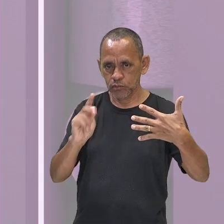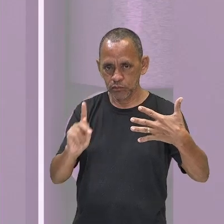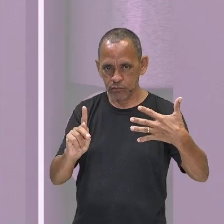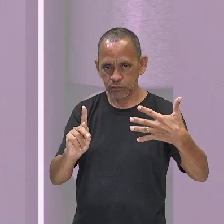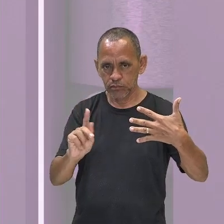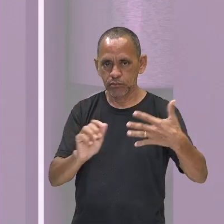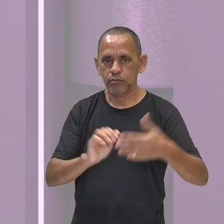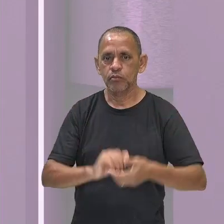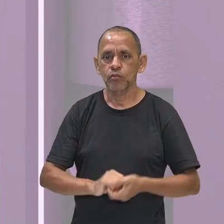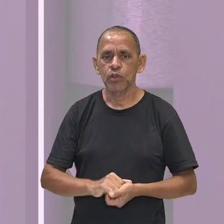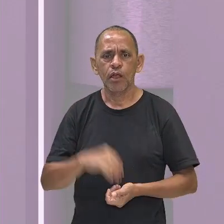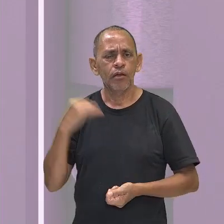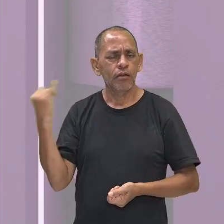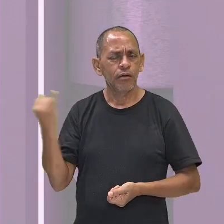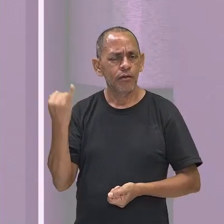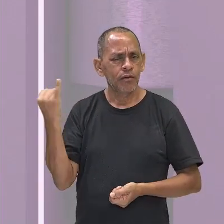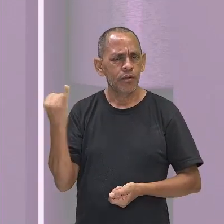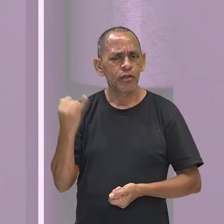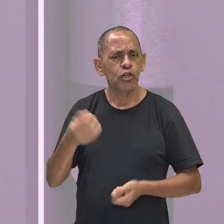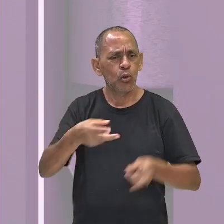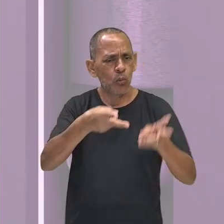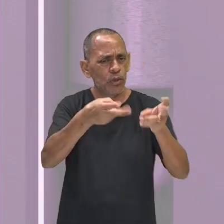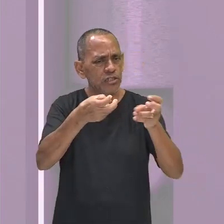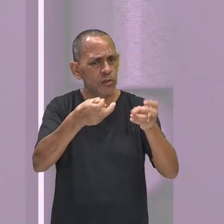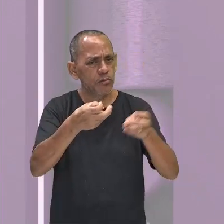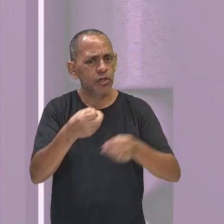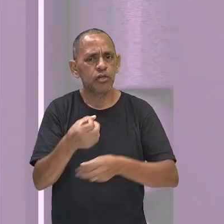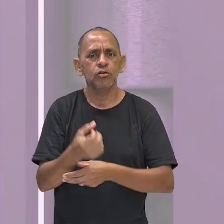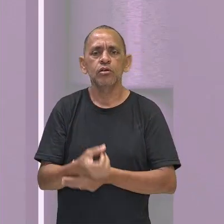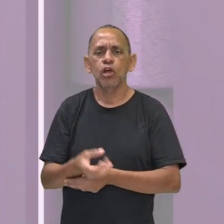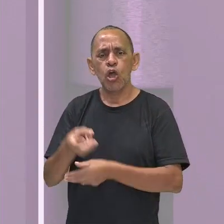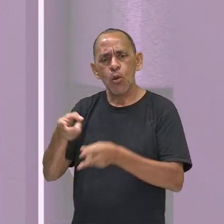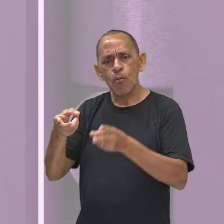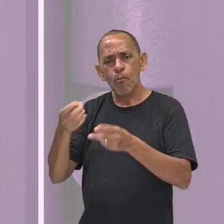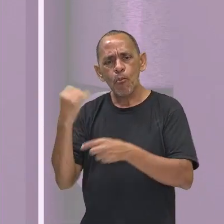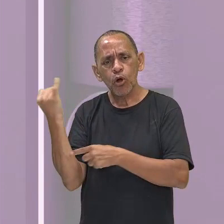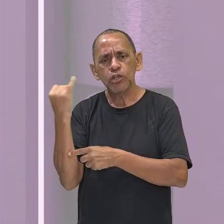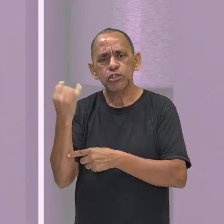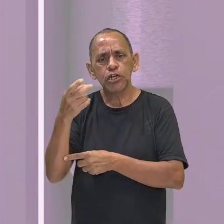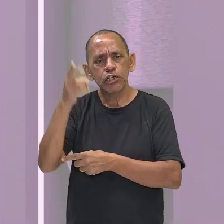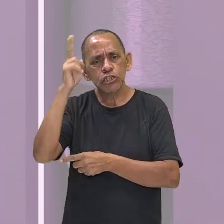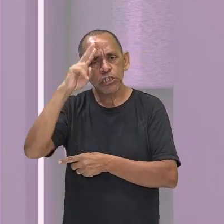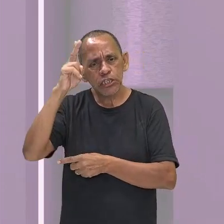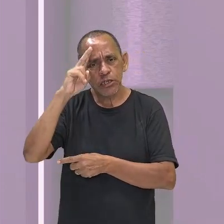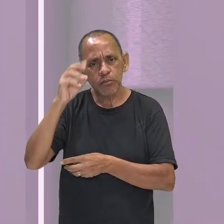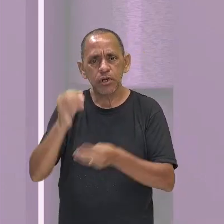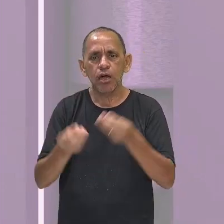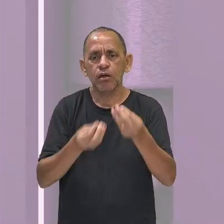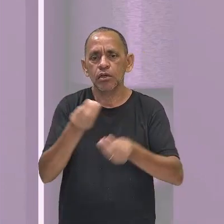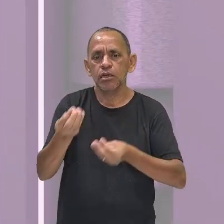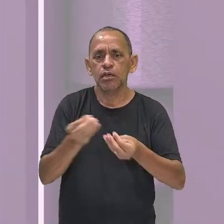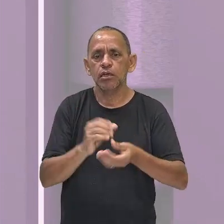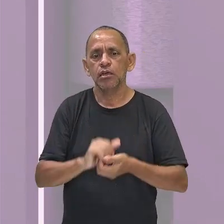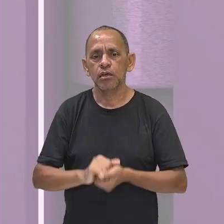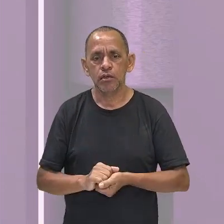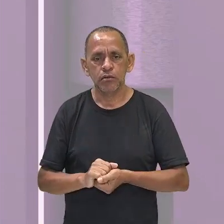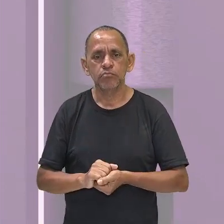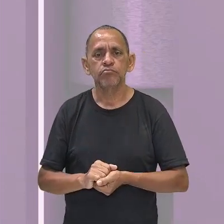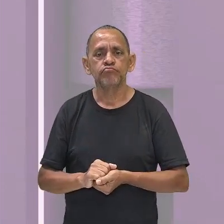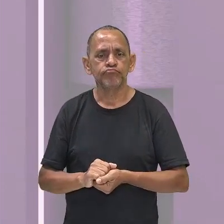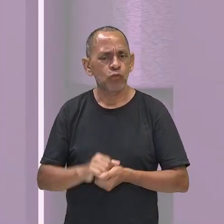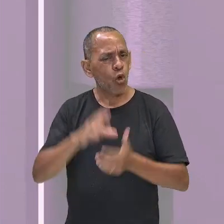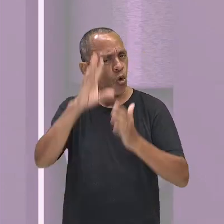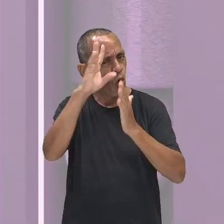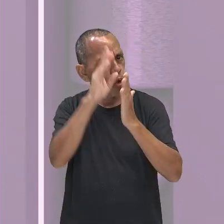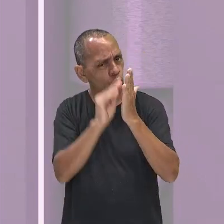importante nós relembrarmos as definições de classificação de triângulos mesmo envolvendo um conteúdo tão complexo